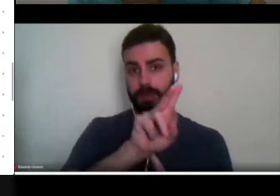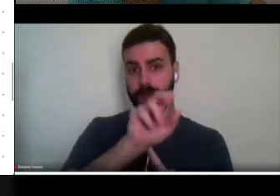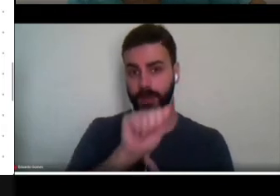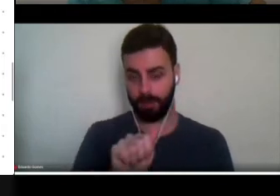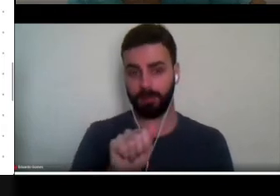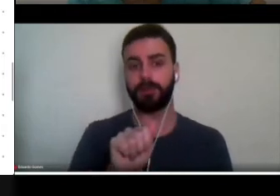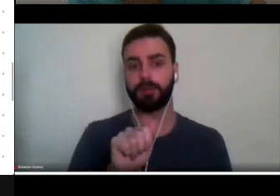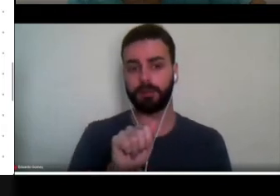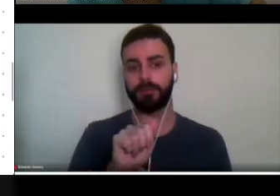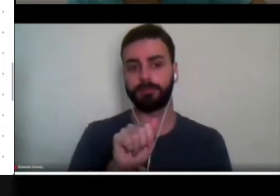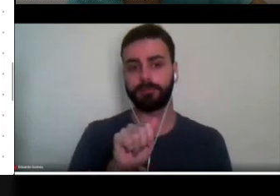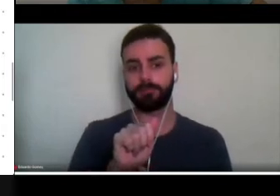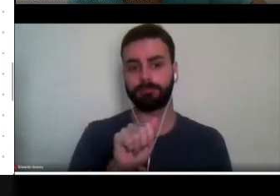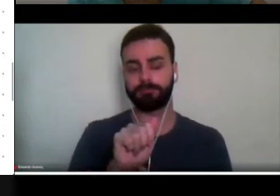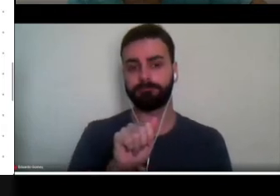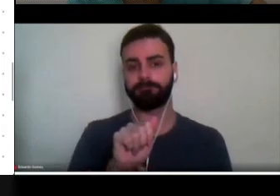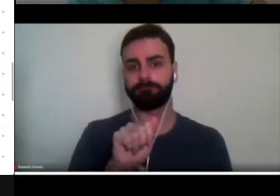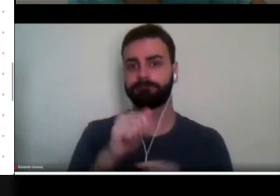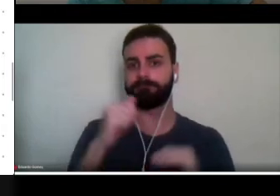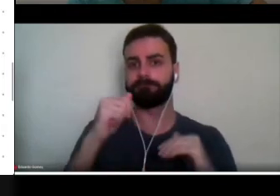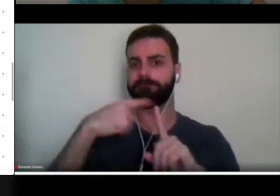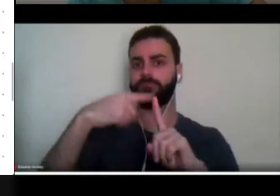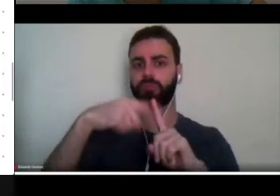né? Então, eu tenho aqui